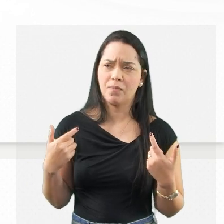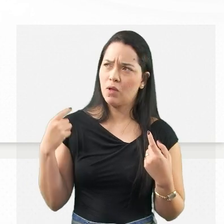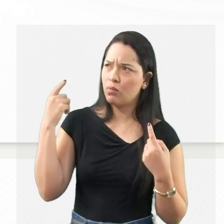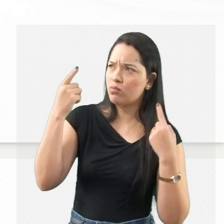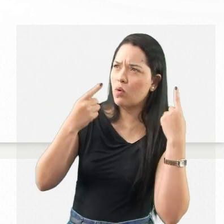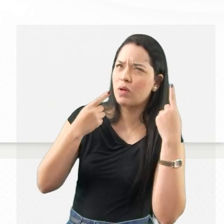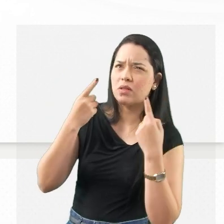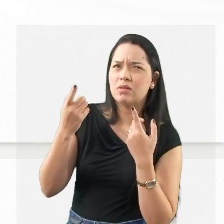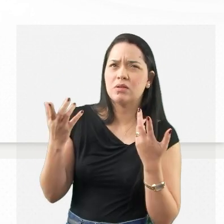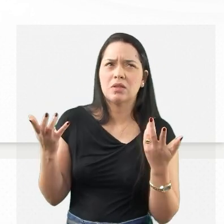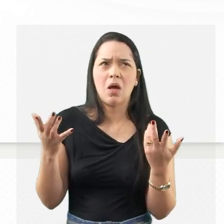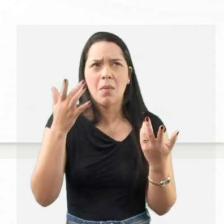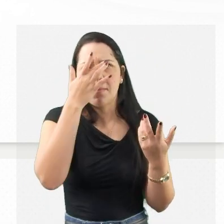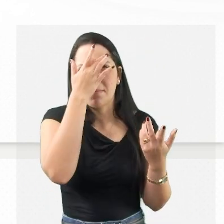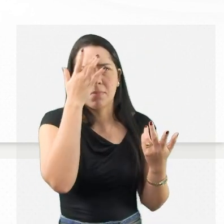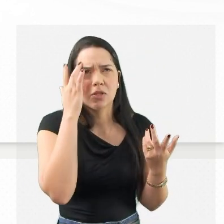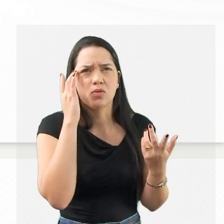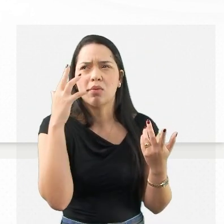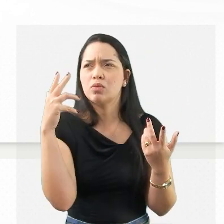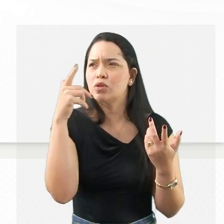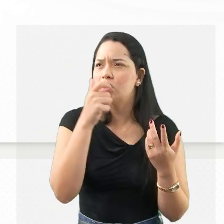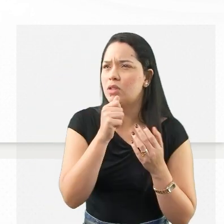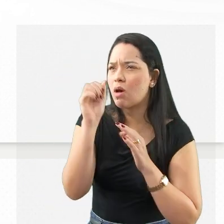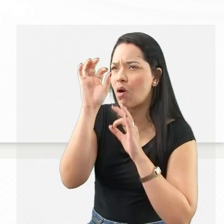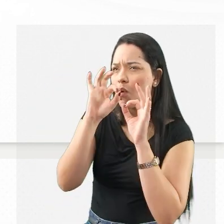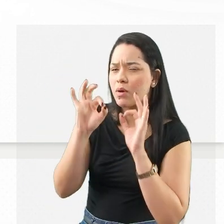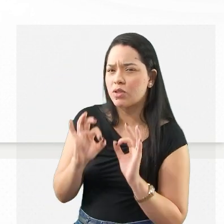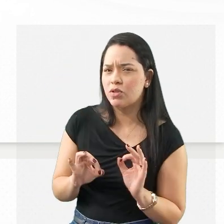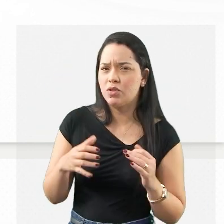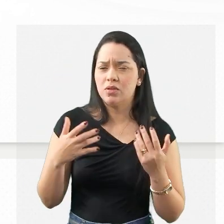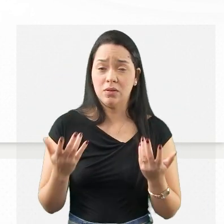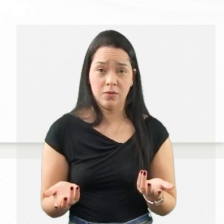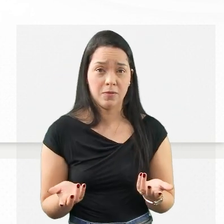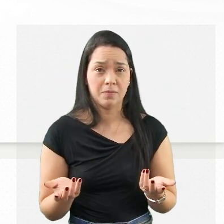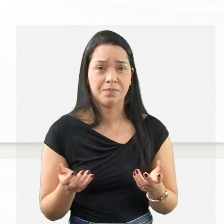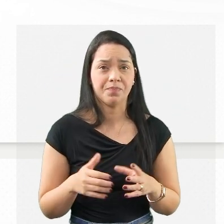enlouquecer. Então, uma pessoa bonita que está arrumadinha, está com laço, está com broche,